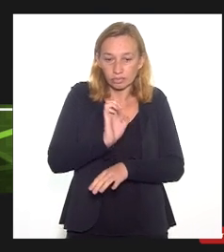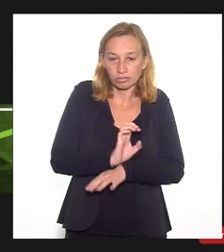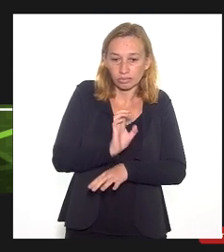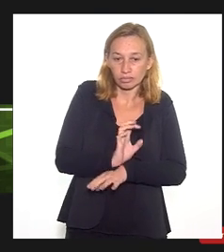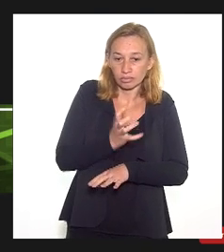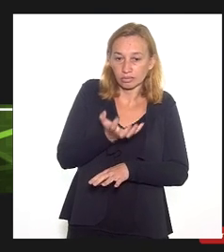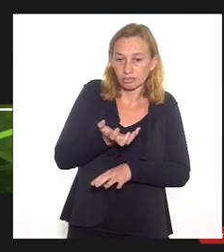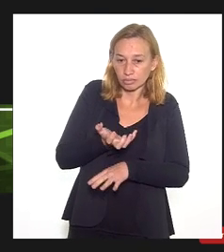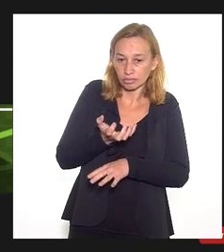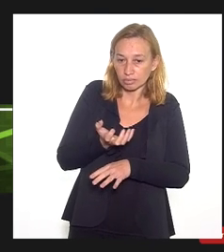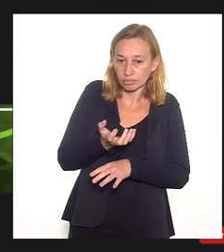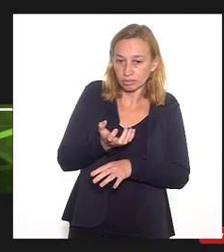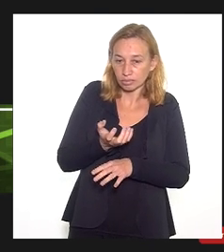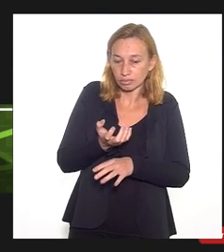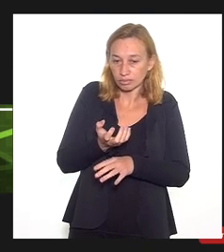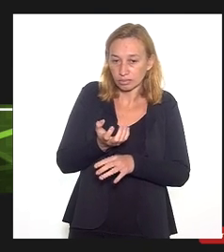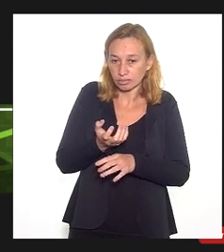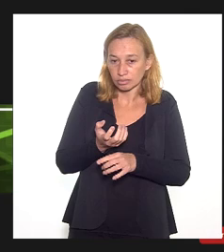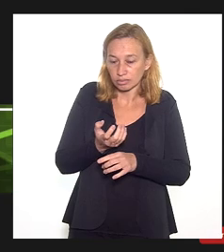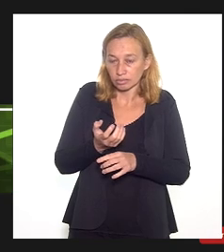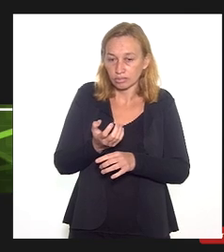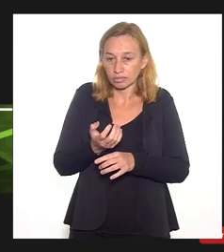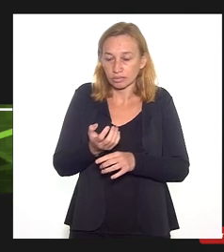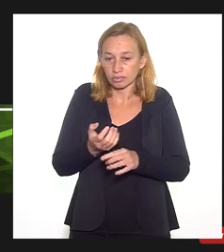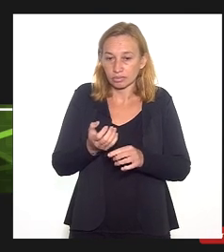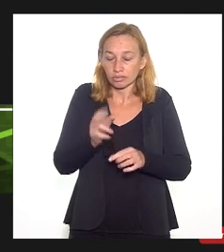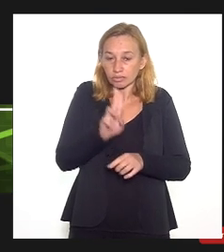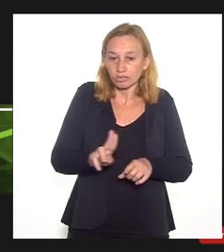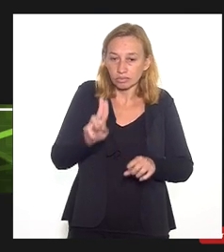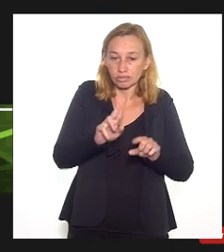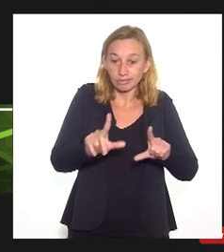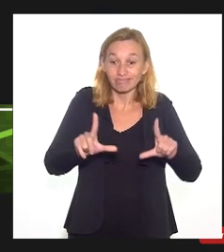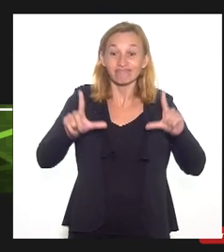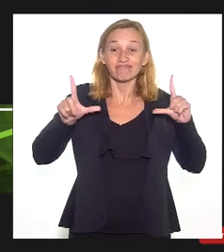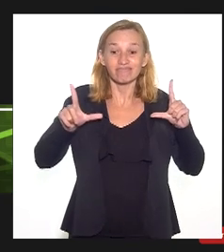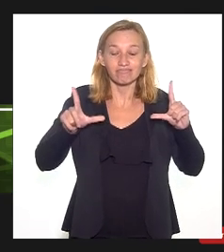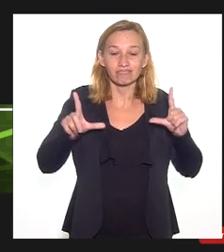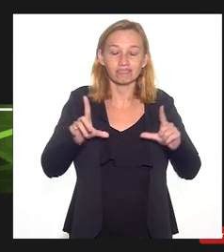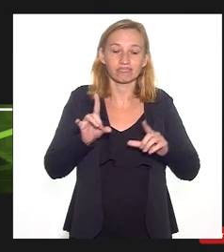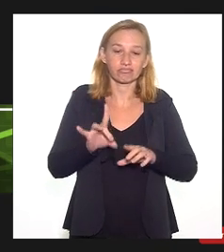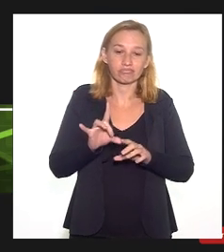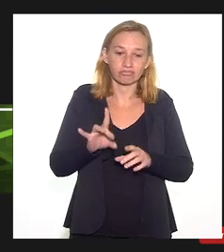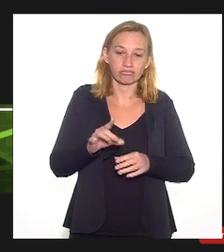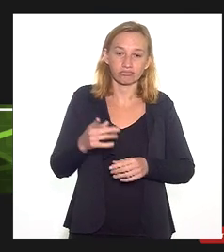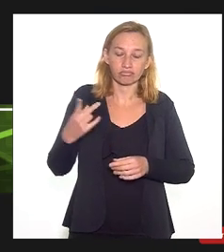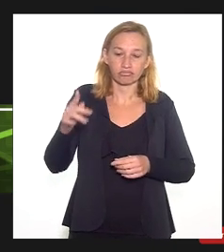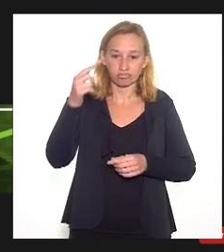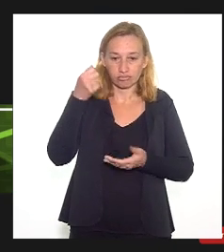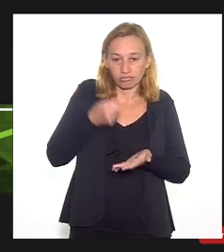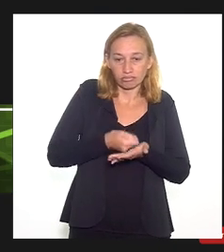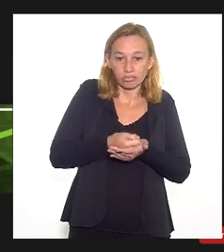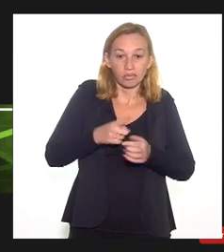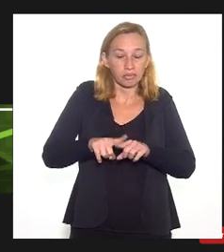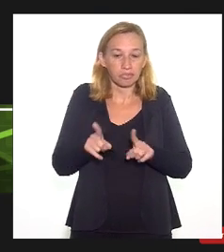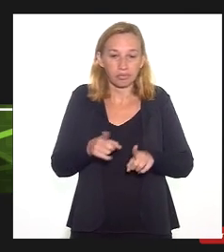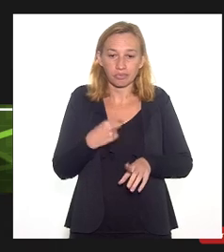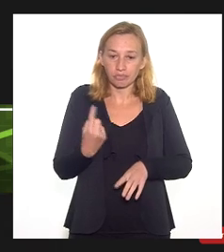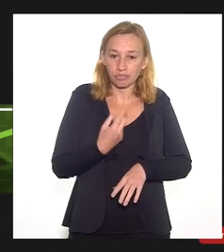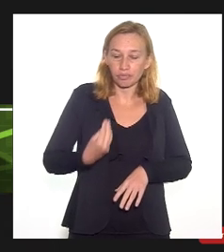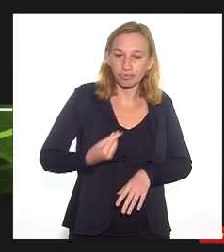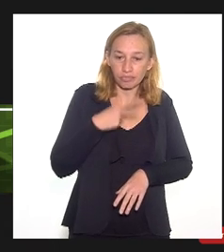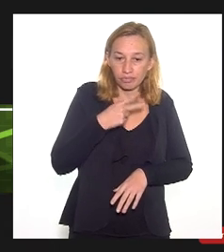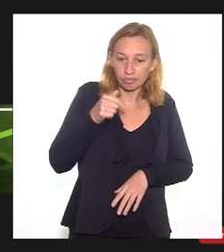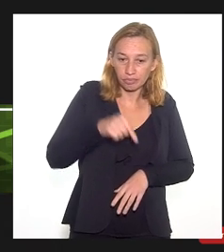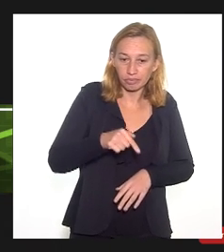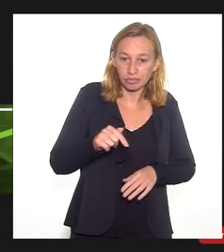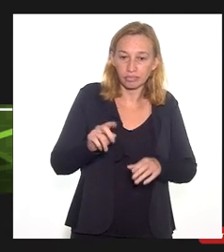da UERG palanque eleitoral incitando exclusivamente a sua ordem mas estamos aqui para dizer que a UERG é